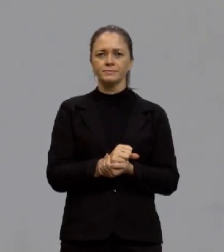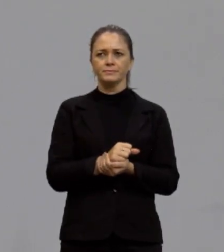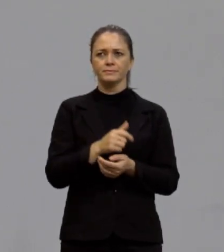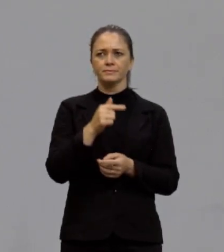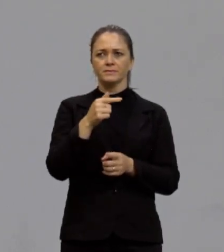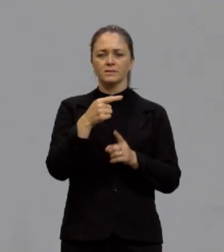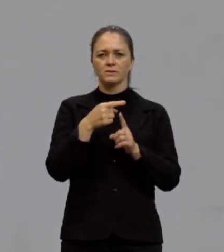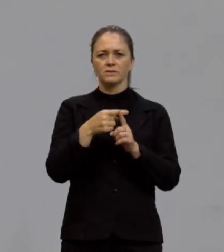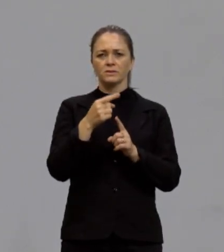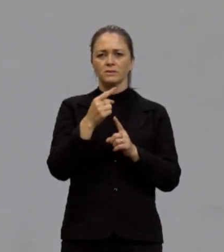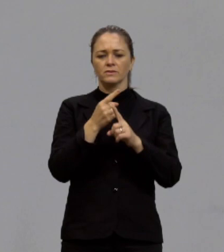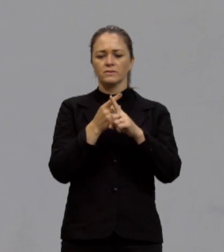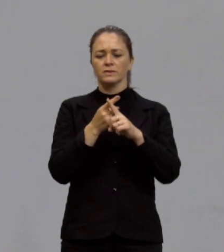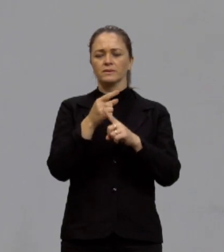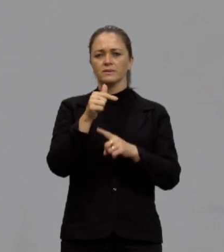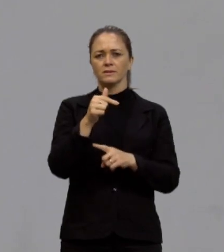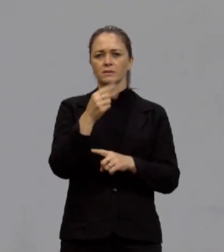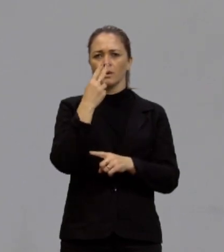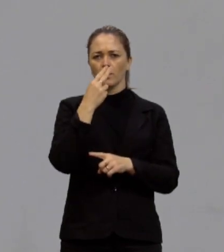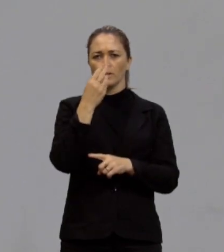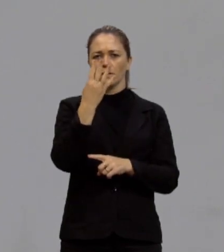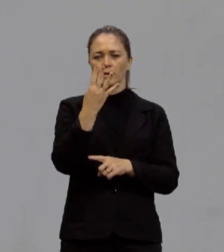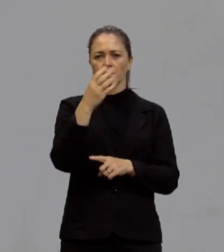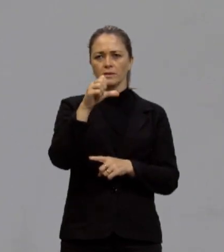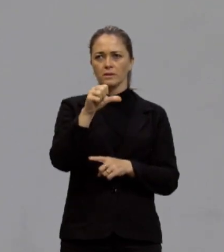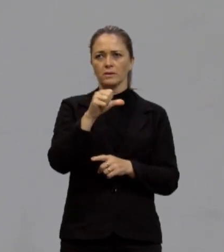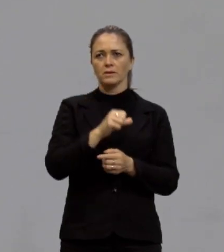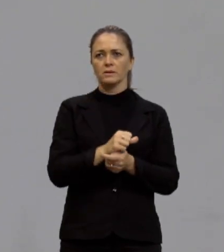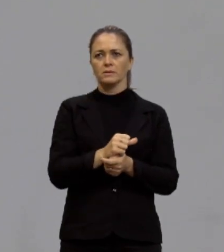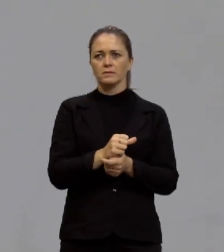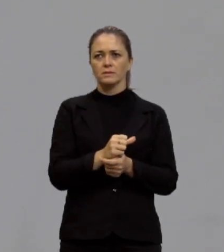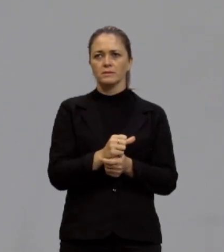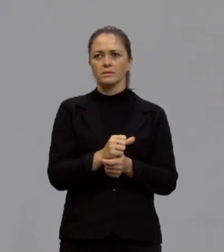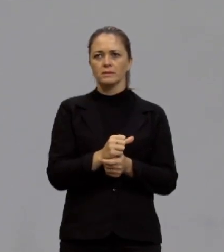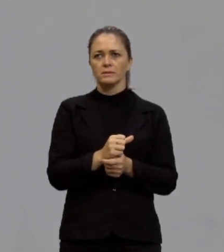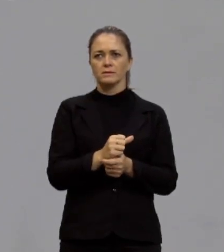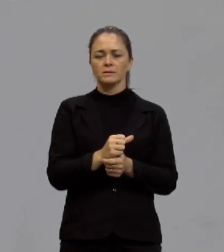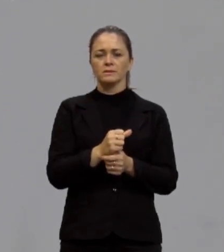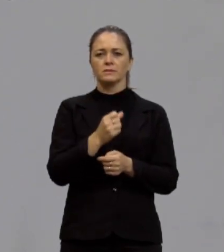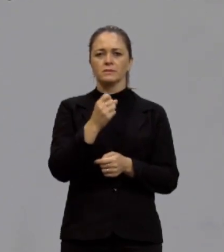7 vezes 7, 49. 50, 51.